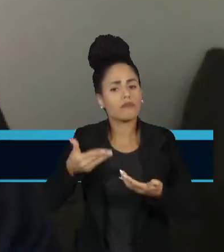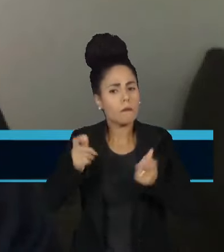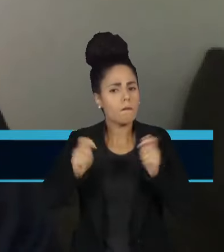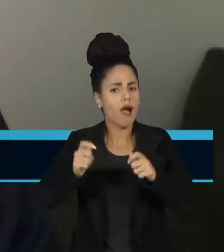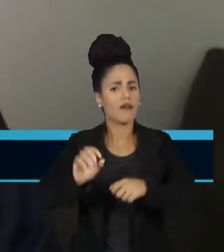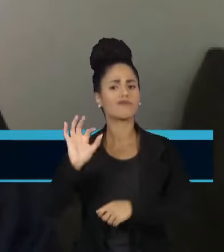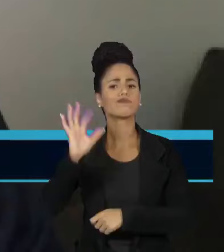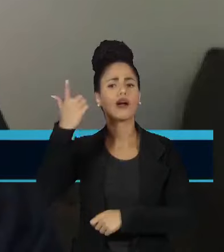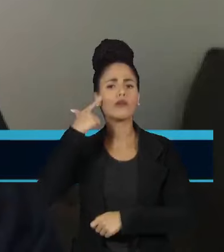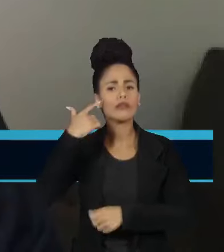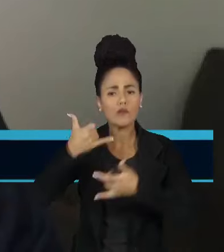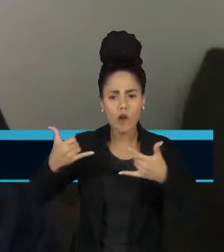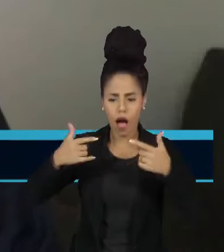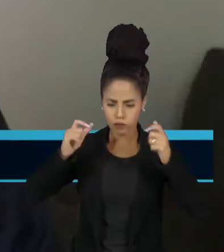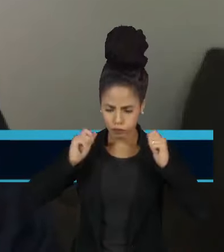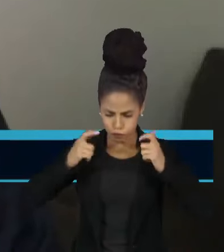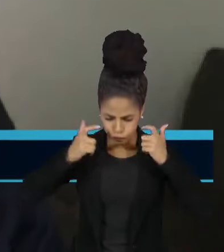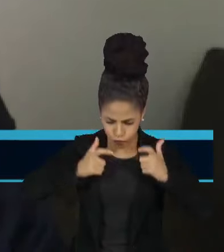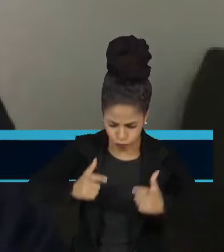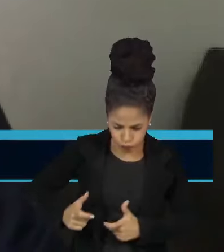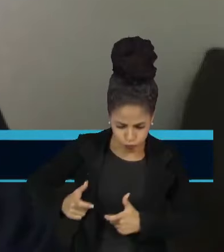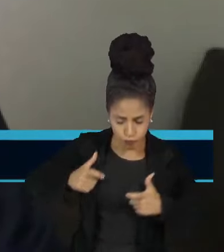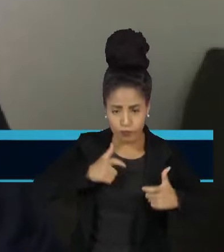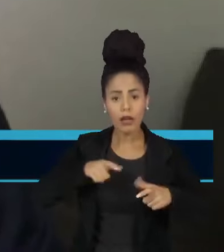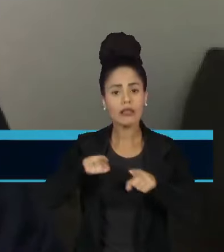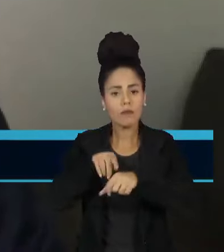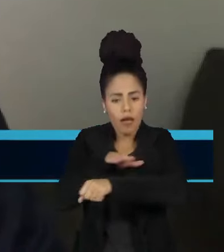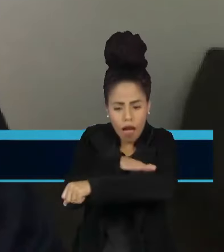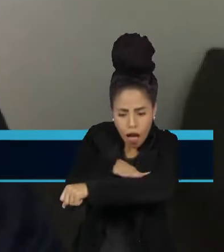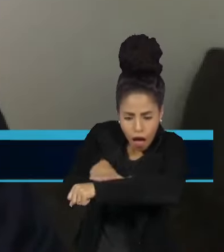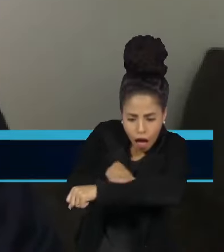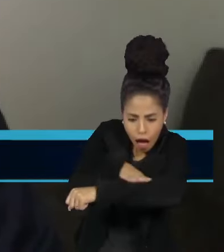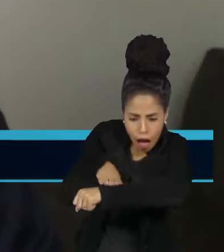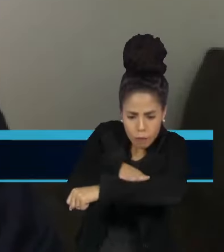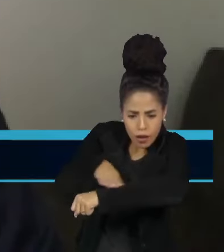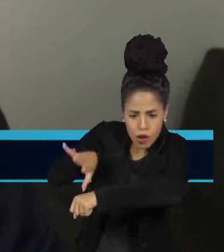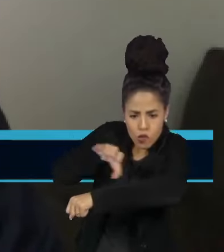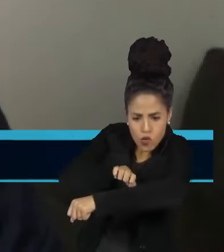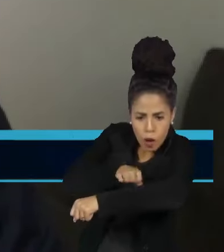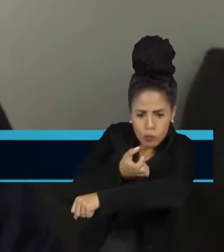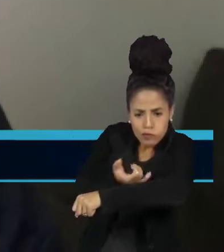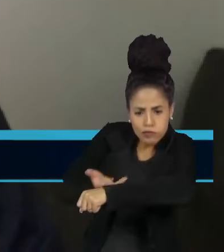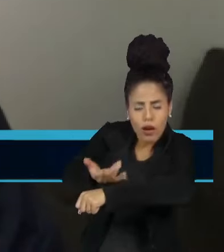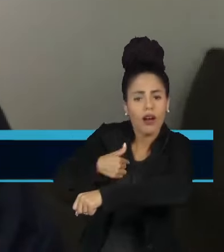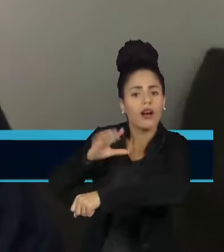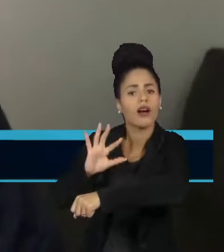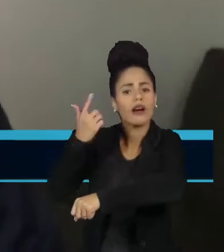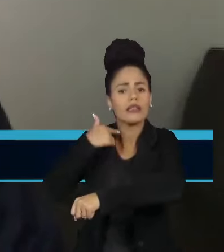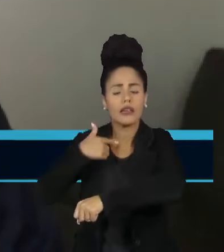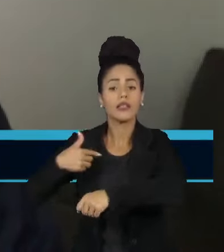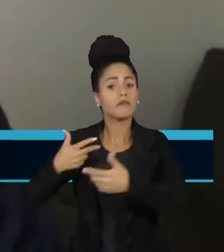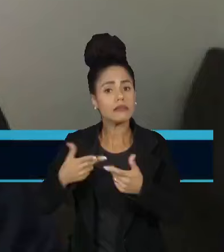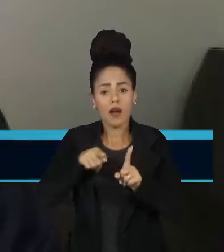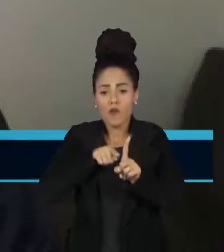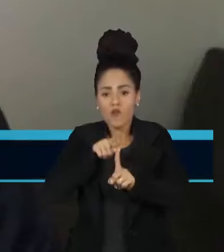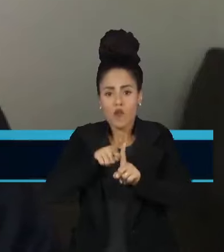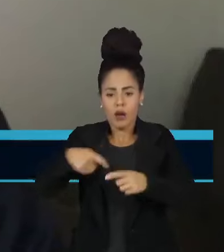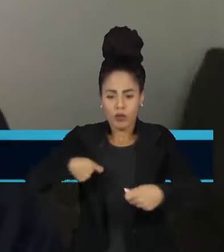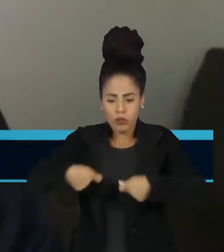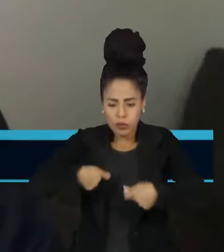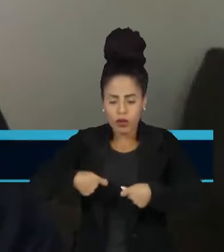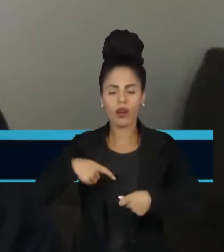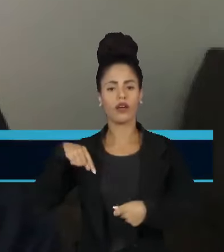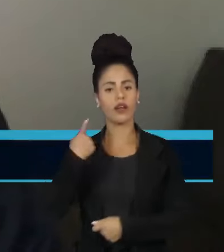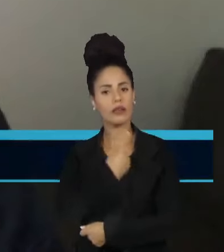em áreas específicas do corpo, como a pele, permitindo uma troca, uma perda de calor. E assim a gente consegue